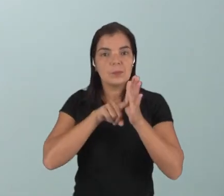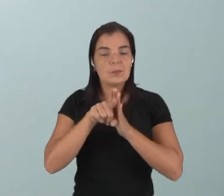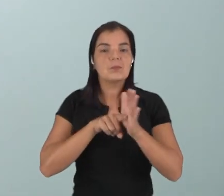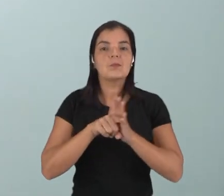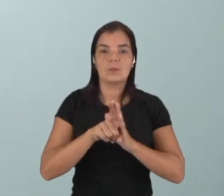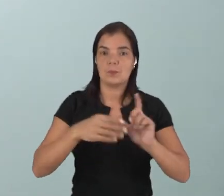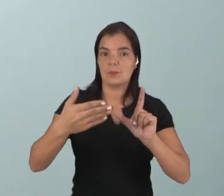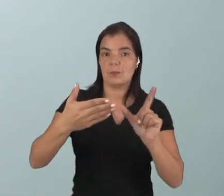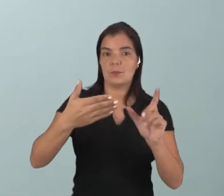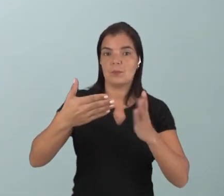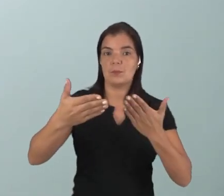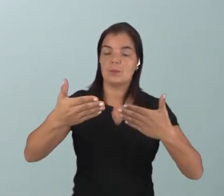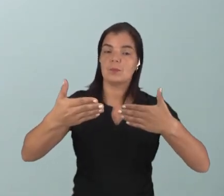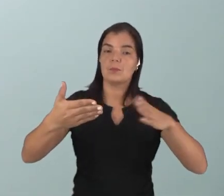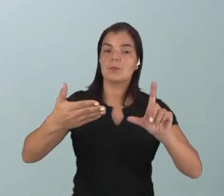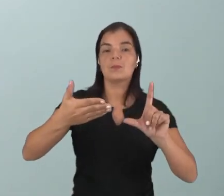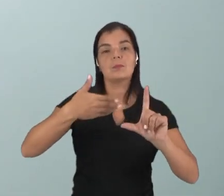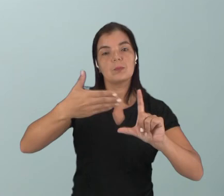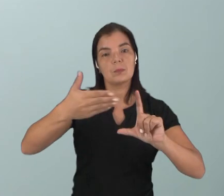no site